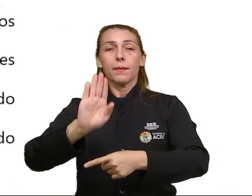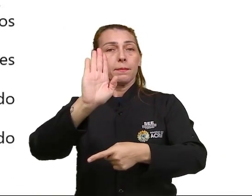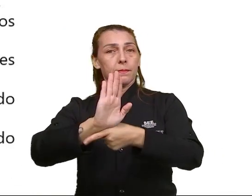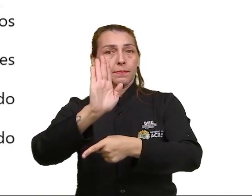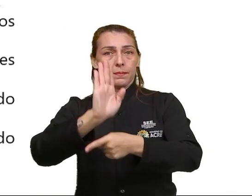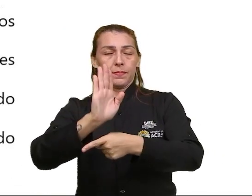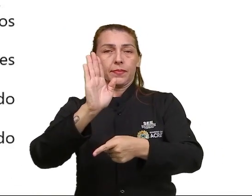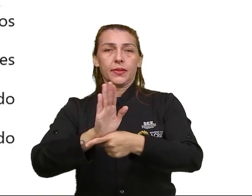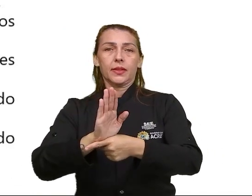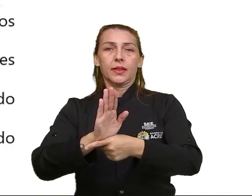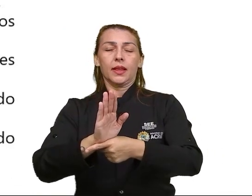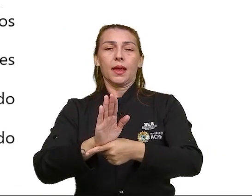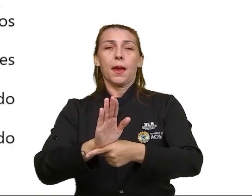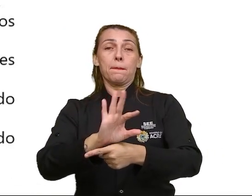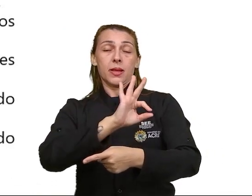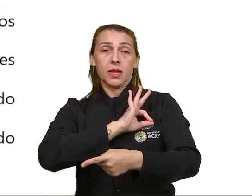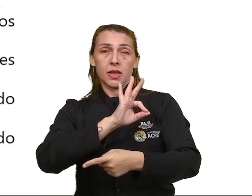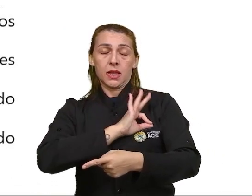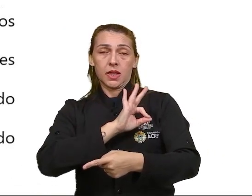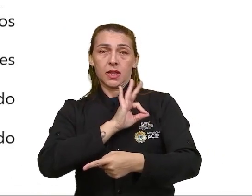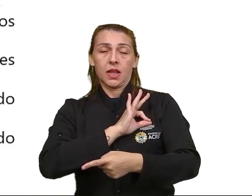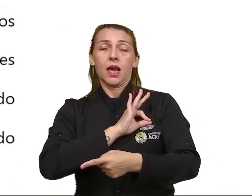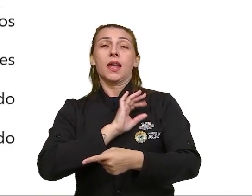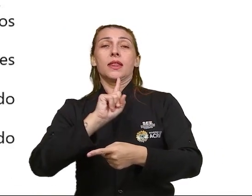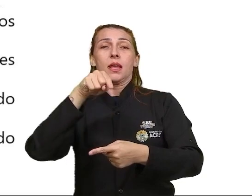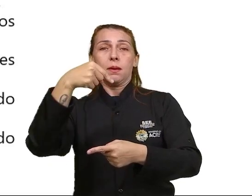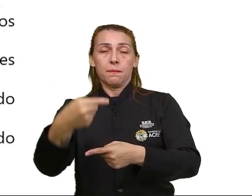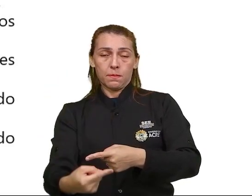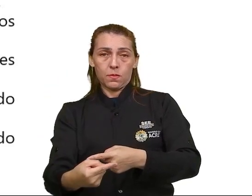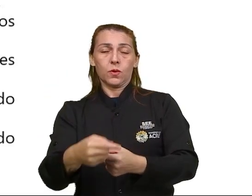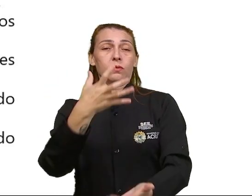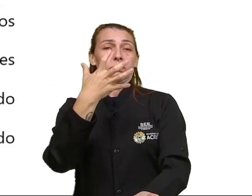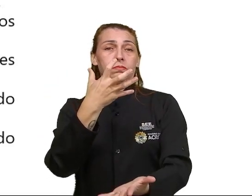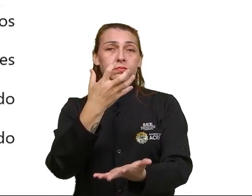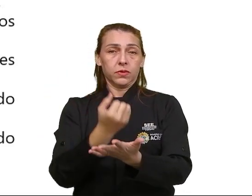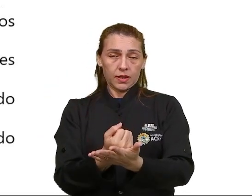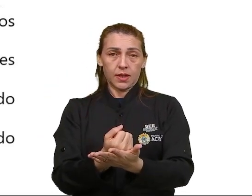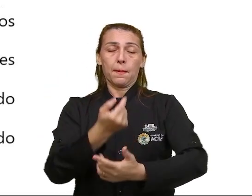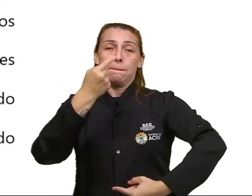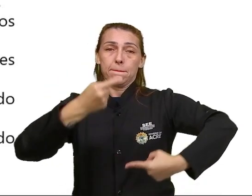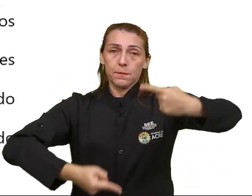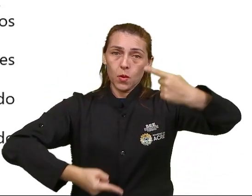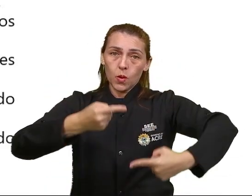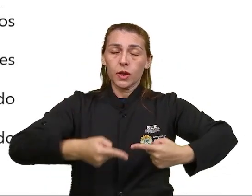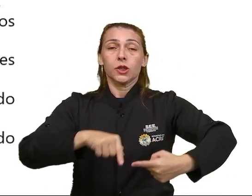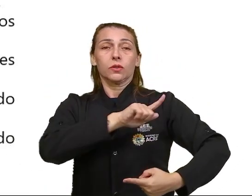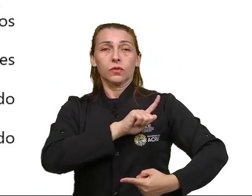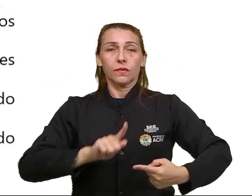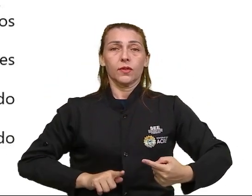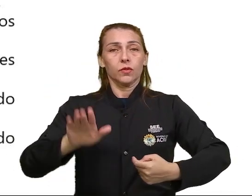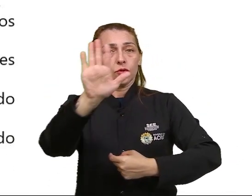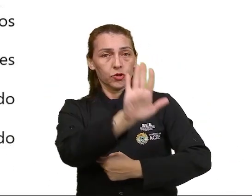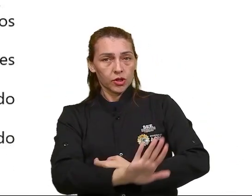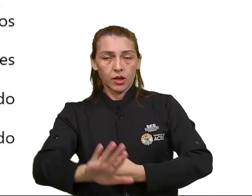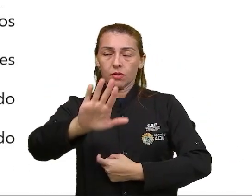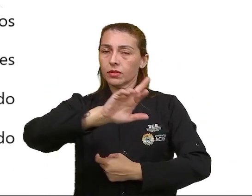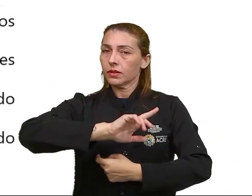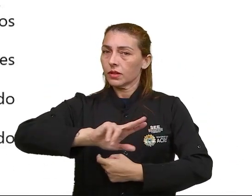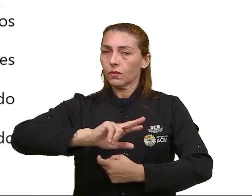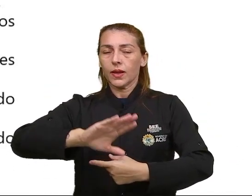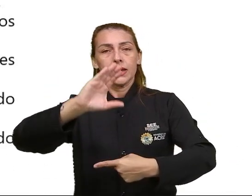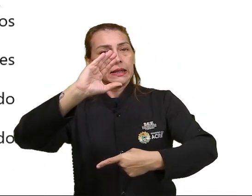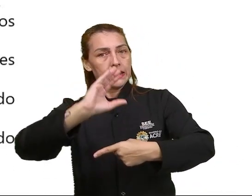B, insatisfação de militares positivistas após a consolidação da política dos governadores? Também não.